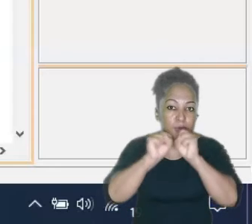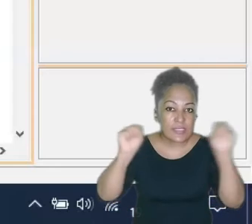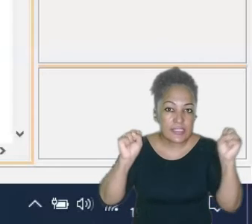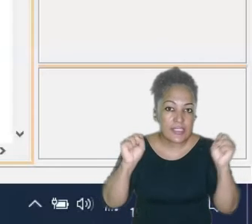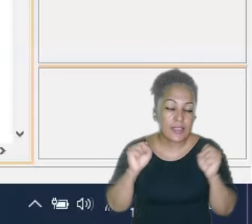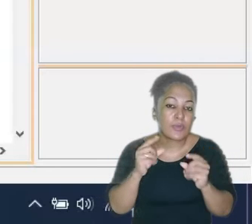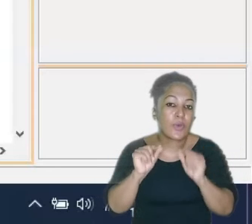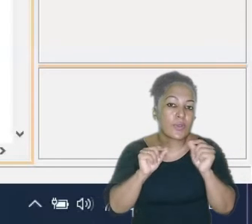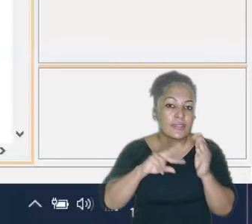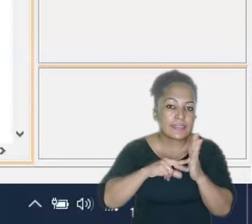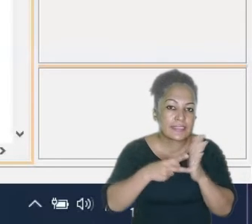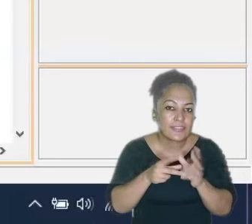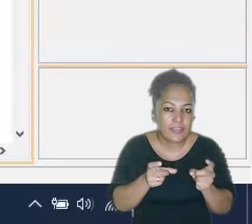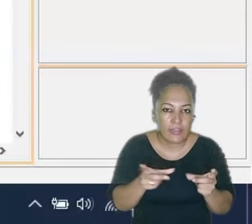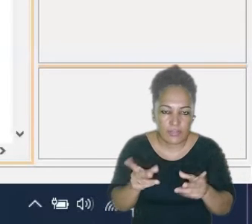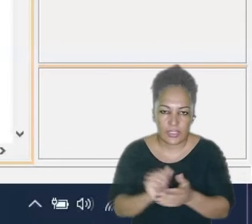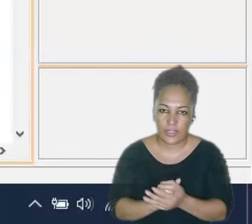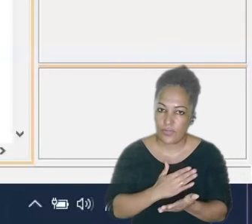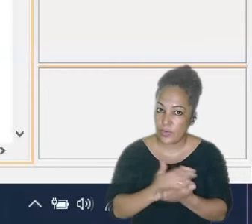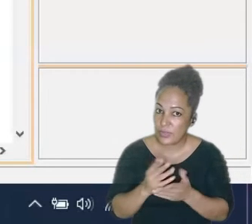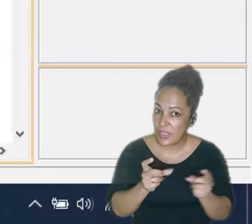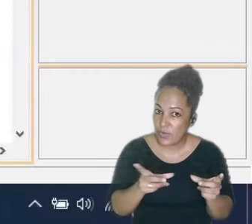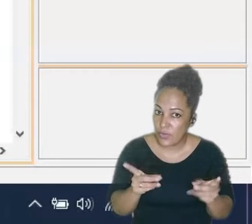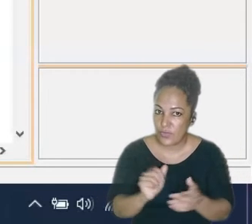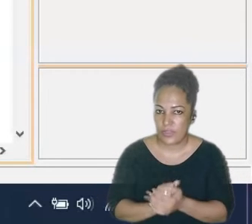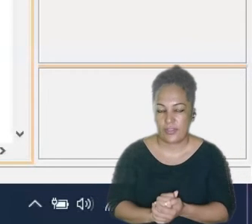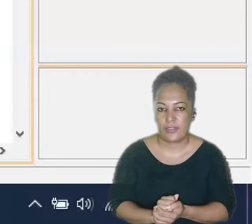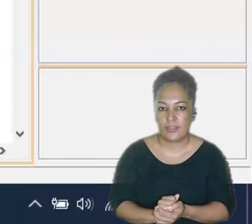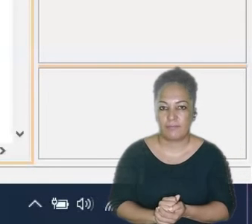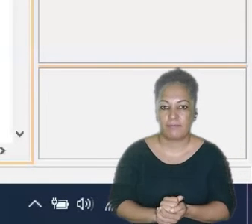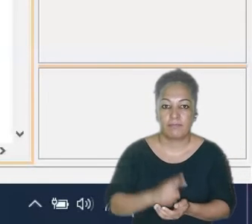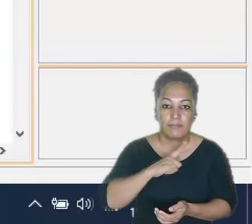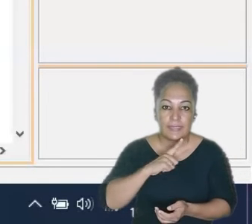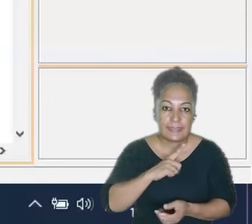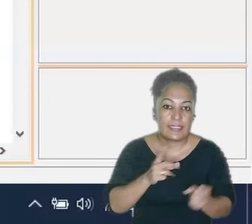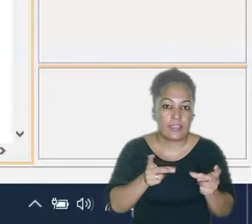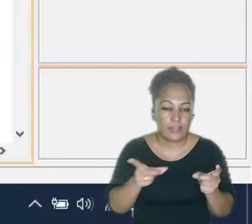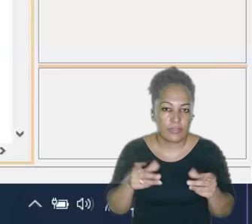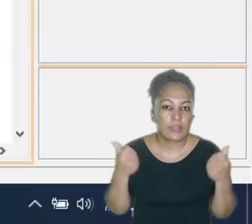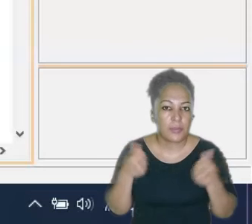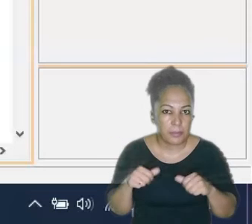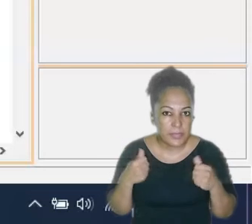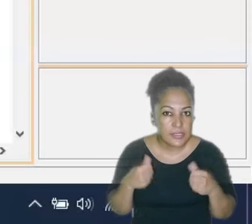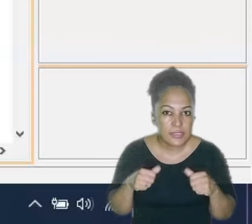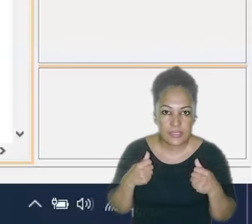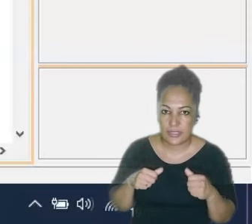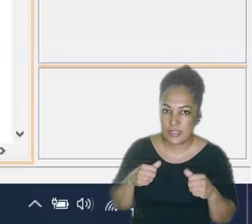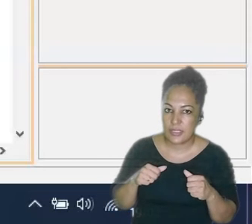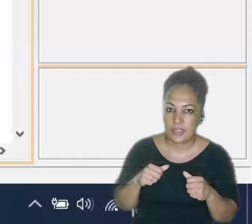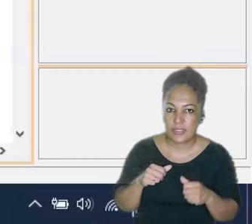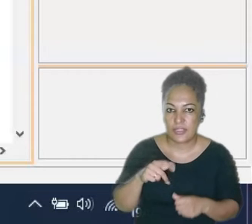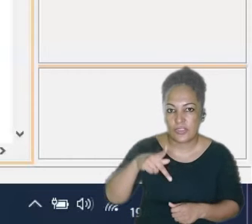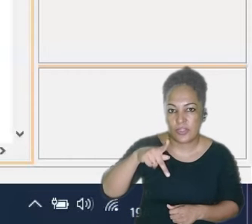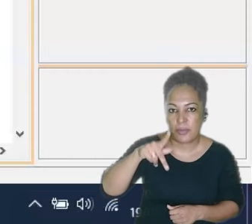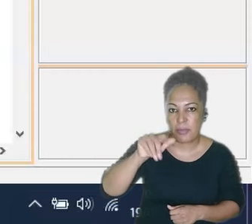existe tudo em volta da venda, tá bom? Então vamos lá, vamos começar com venda e passageiro. A venda, para existir,